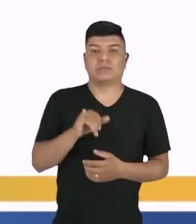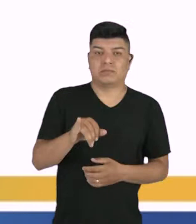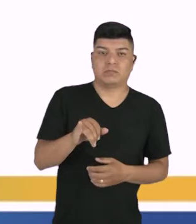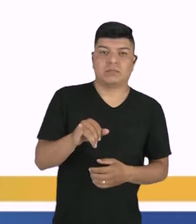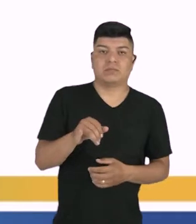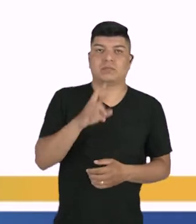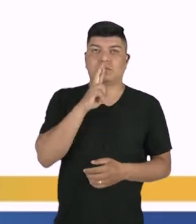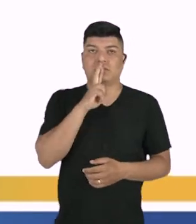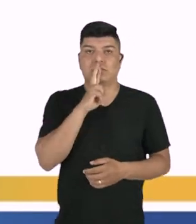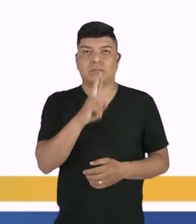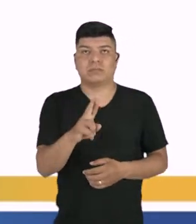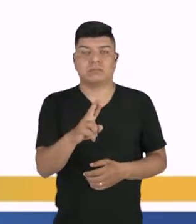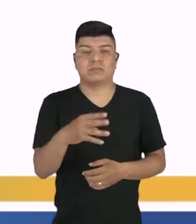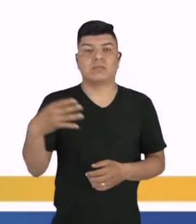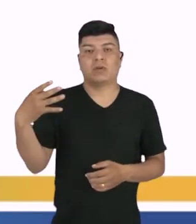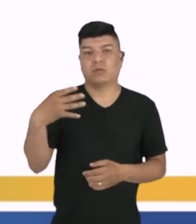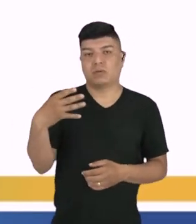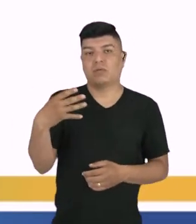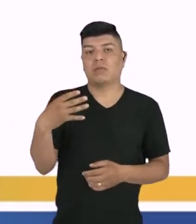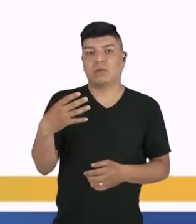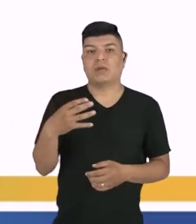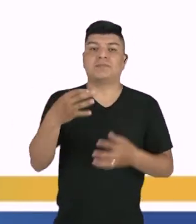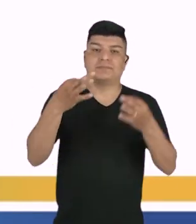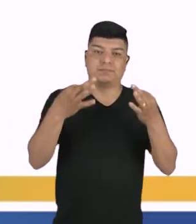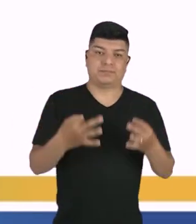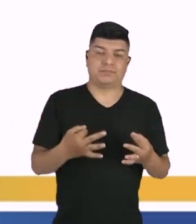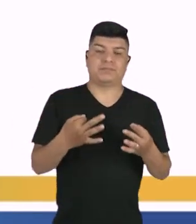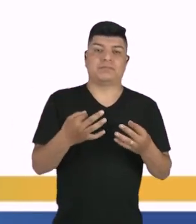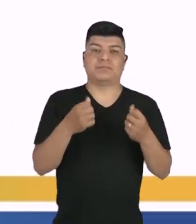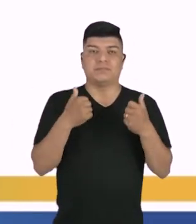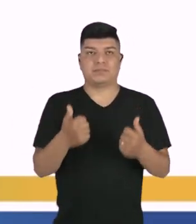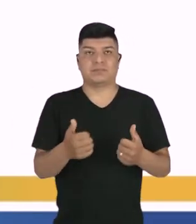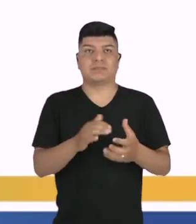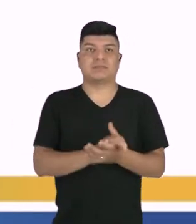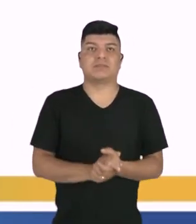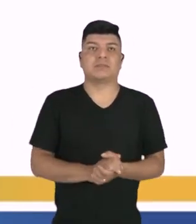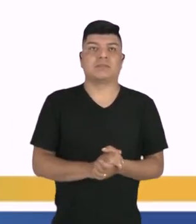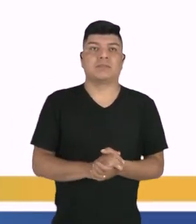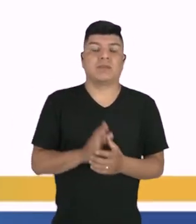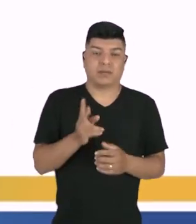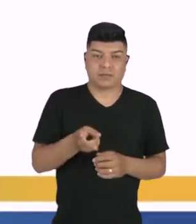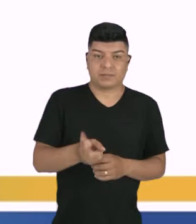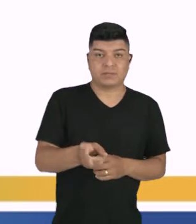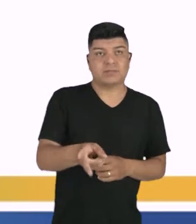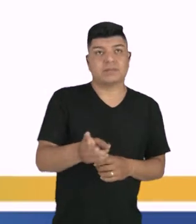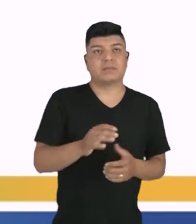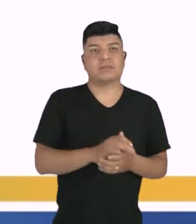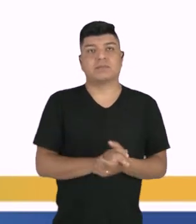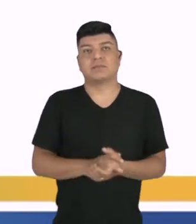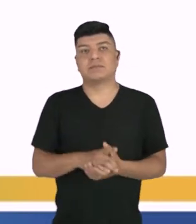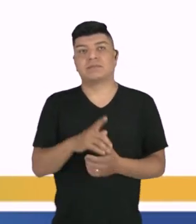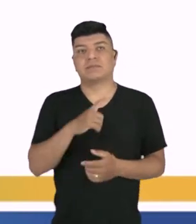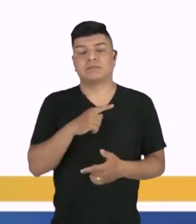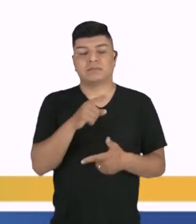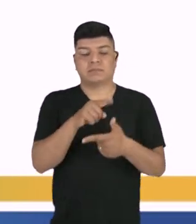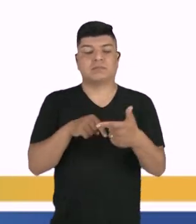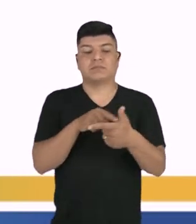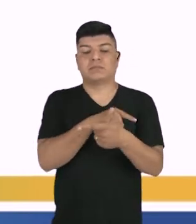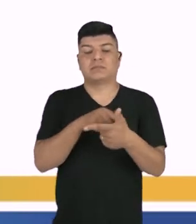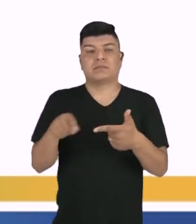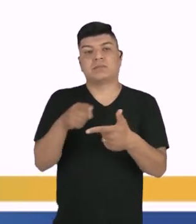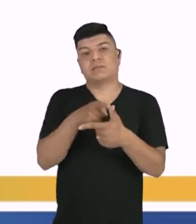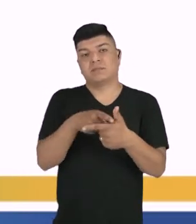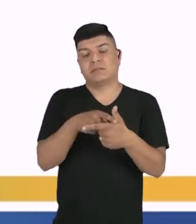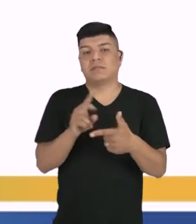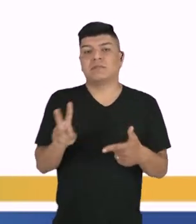disse o quarto quadrante, você falou certo, tá bom? Mas vamos em frente. Como nós temos seno e